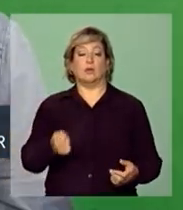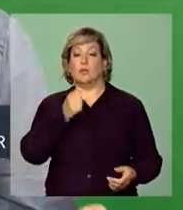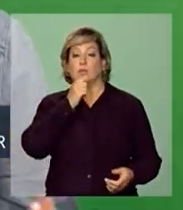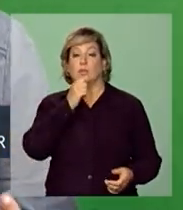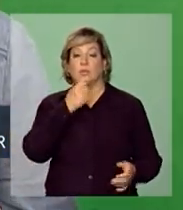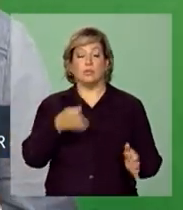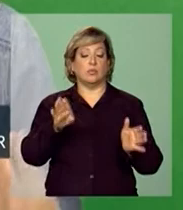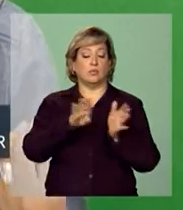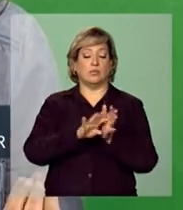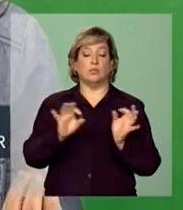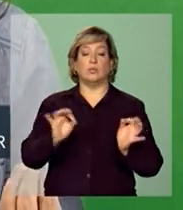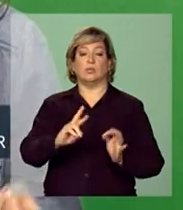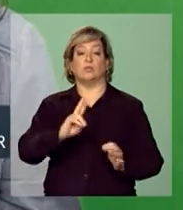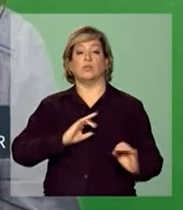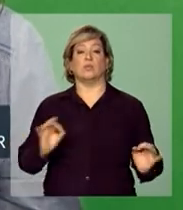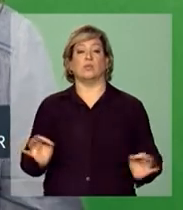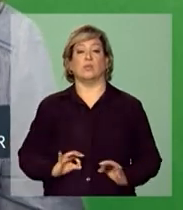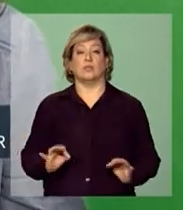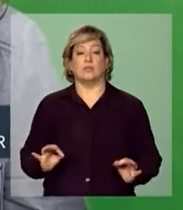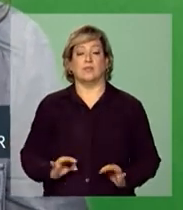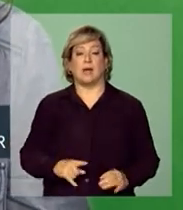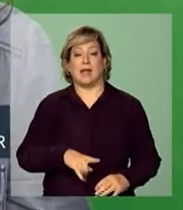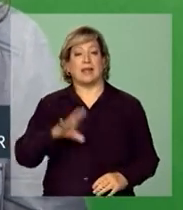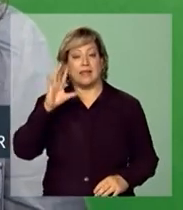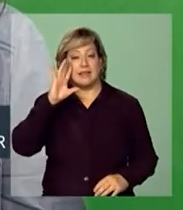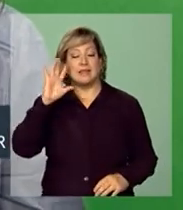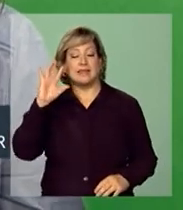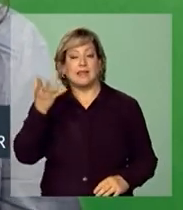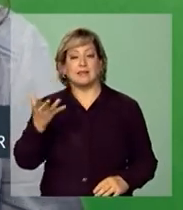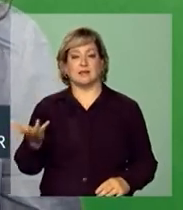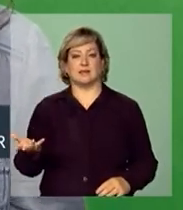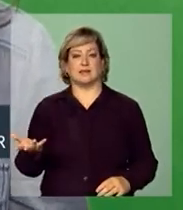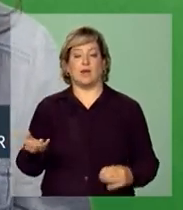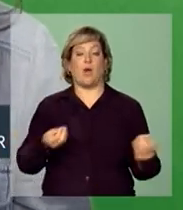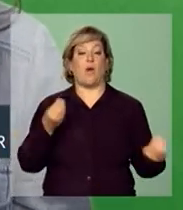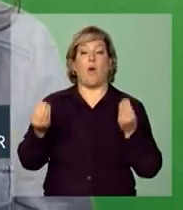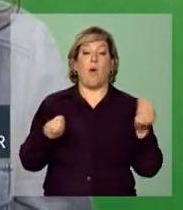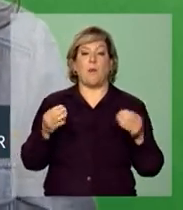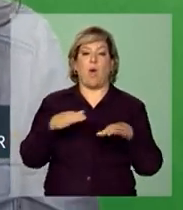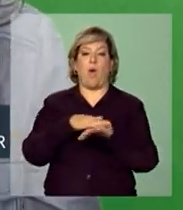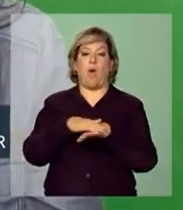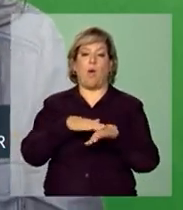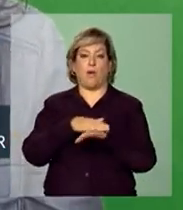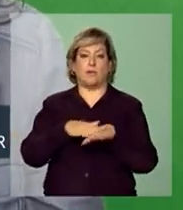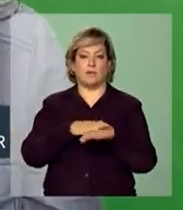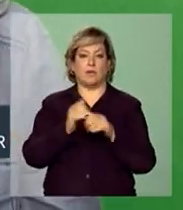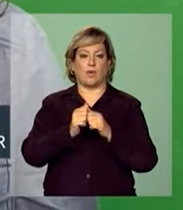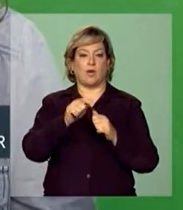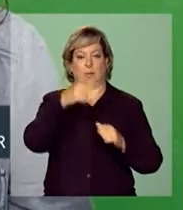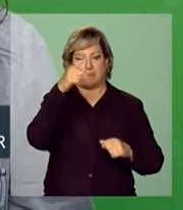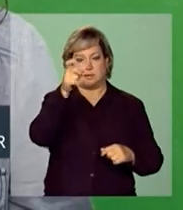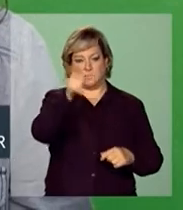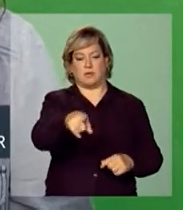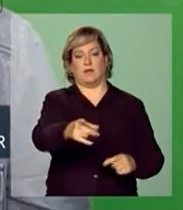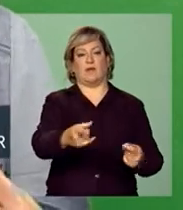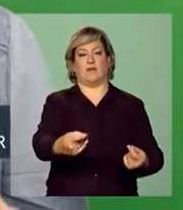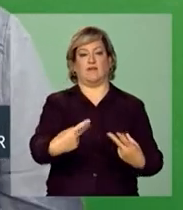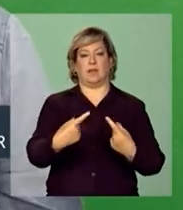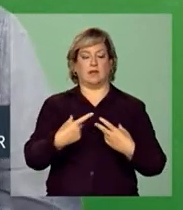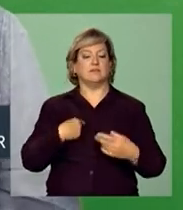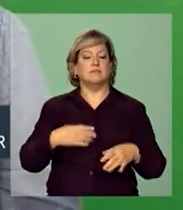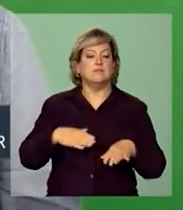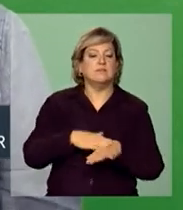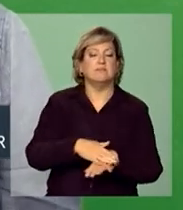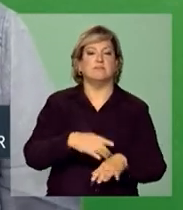retorno e ele tenta identificar como é que eles dialoga com aquele vendedor e não consegue então